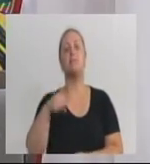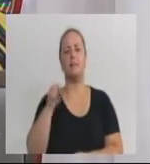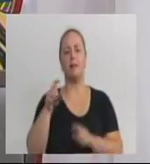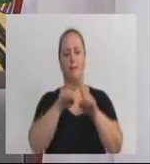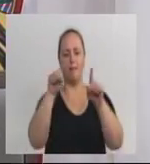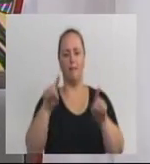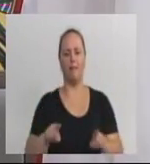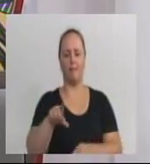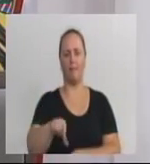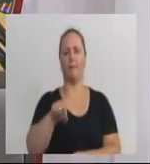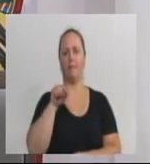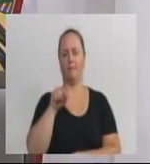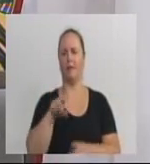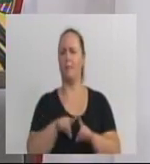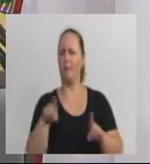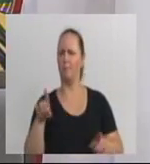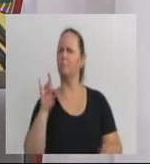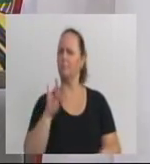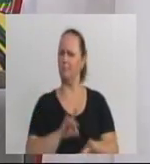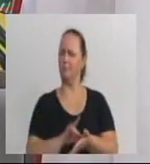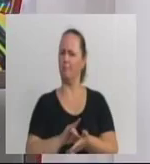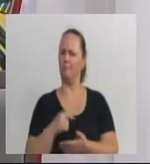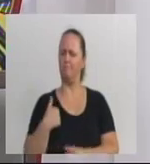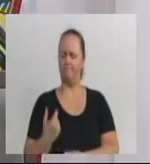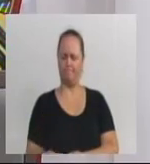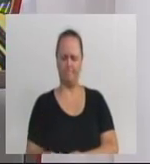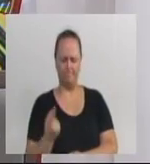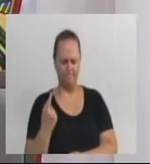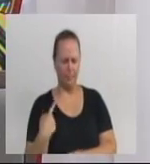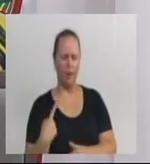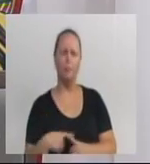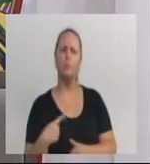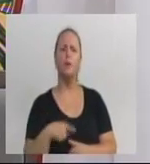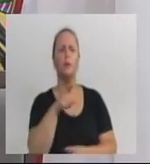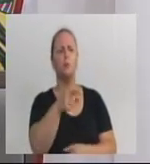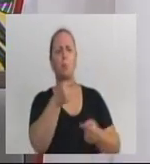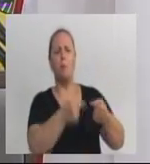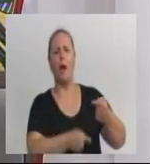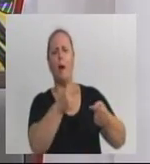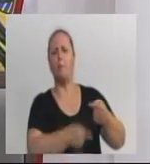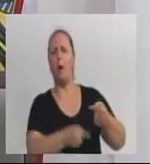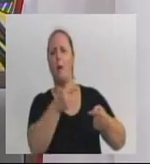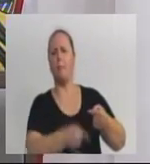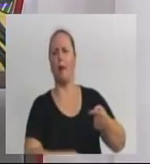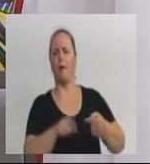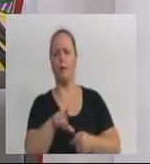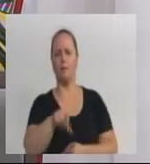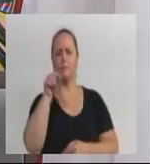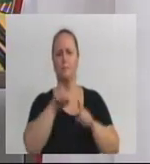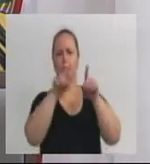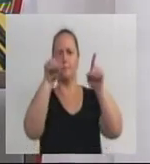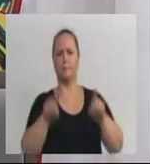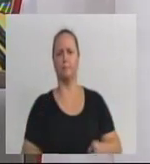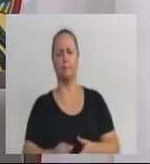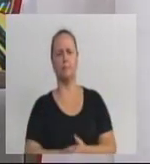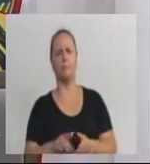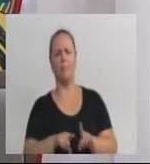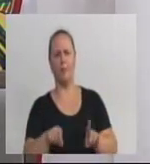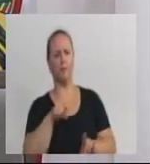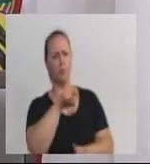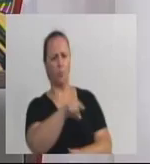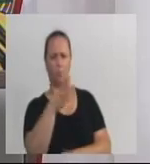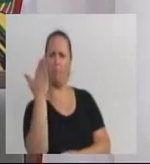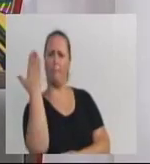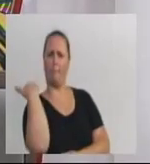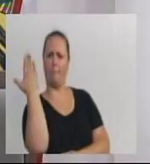assim estranheza é que Vossa Excelência fala tanto contra cargos comissionados. E Vossa Excelência mesmo ocupou um cargo comissionado aqui na